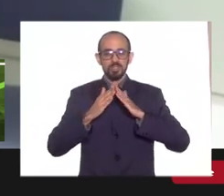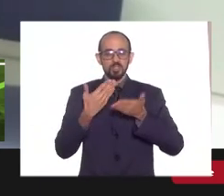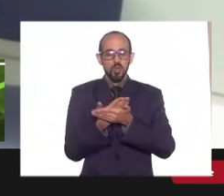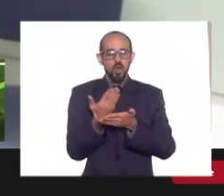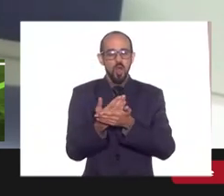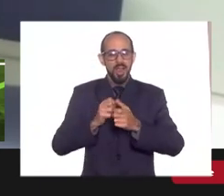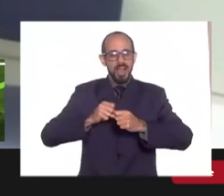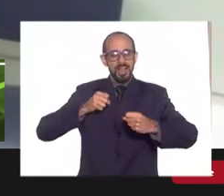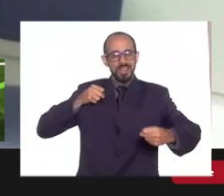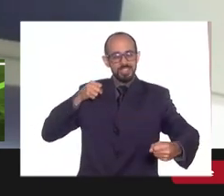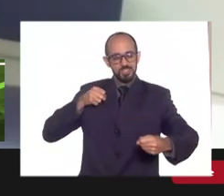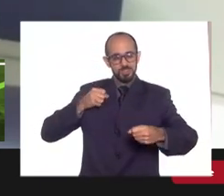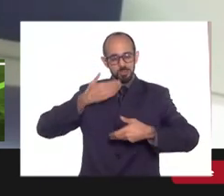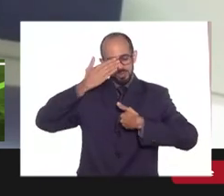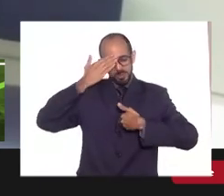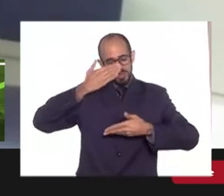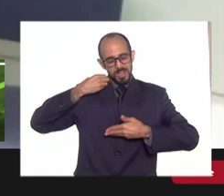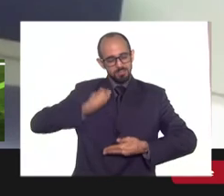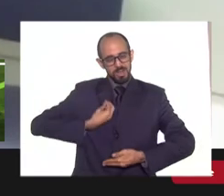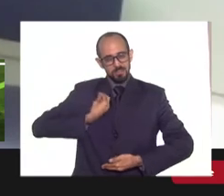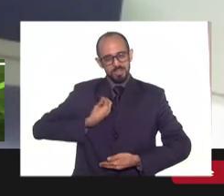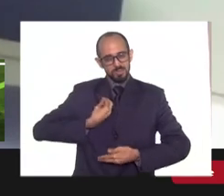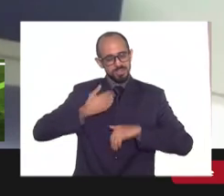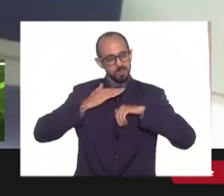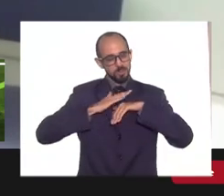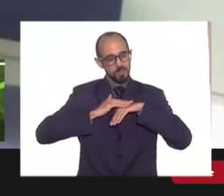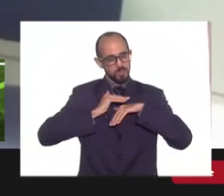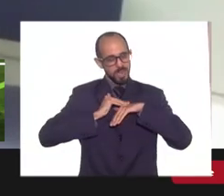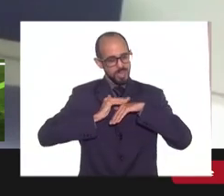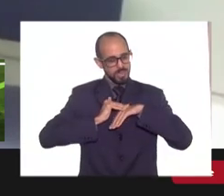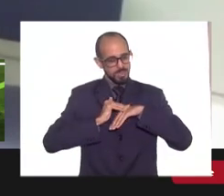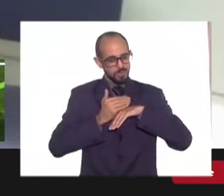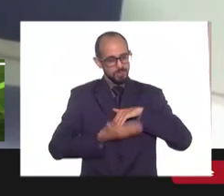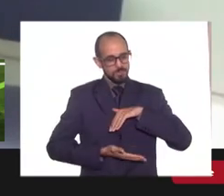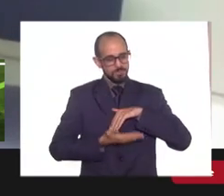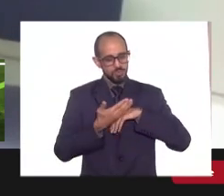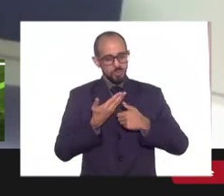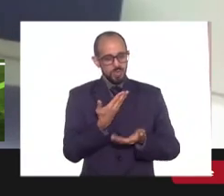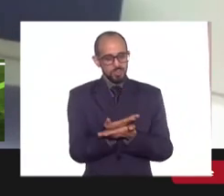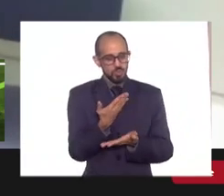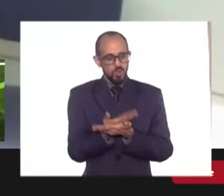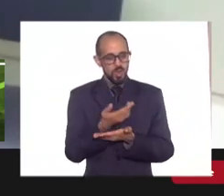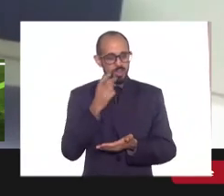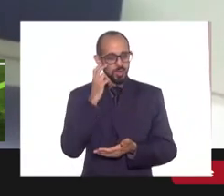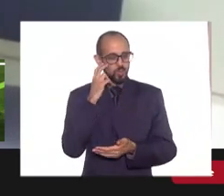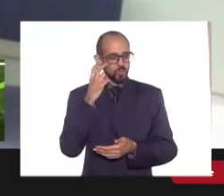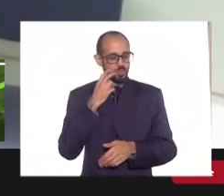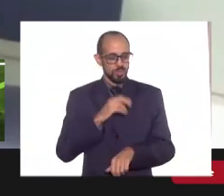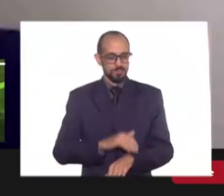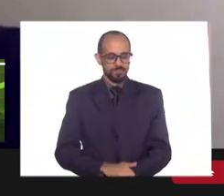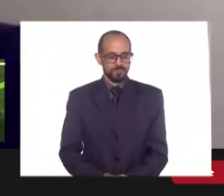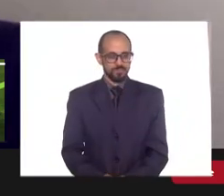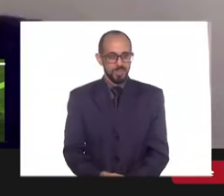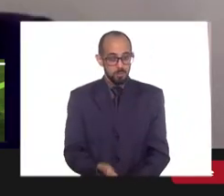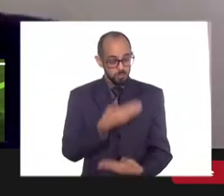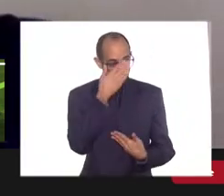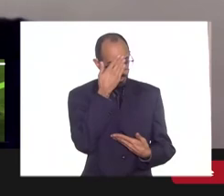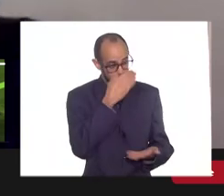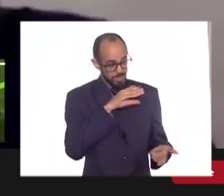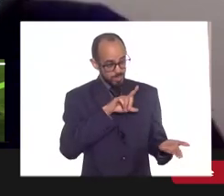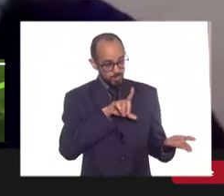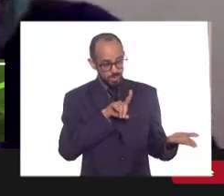aí pela participação também e pelo carinho com a Escola da Cultura. Obrigada,